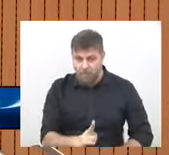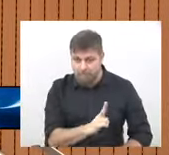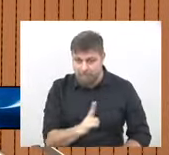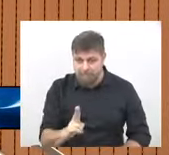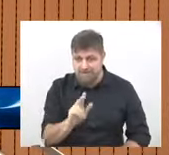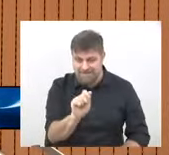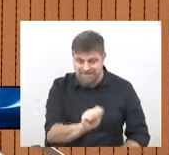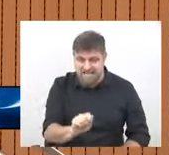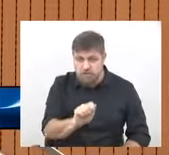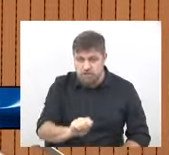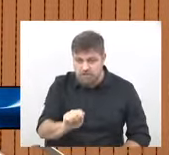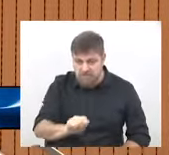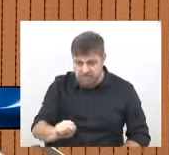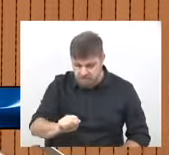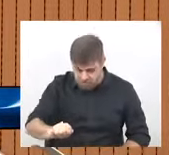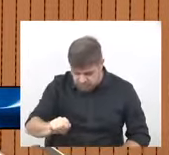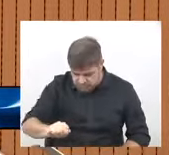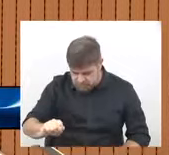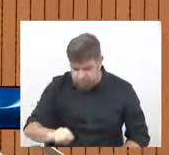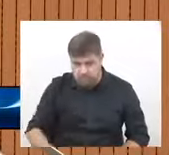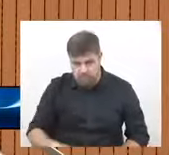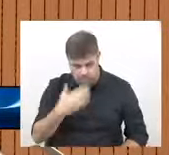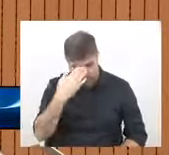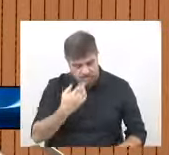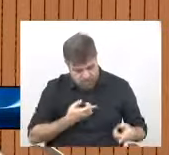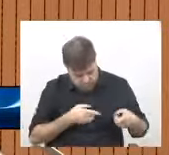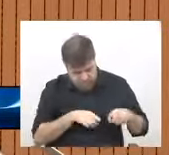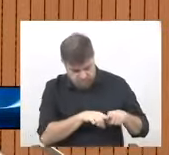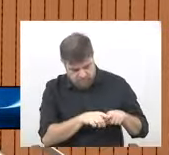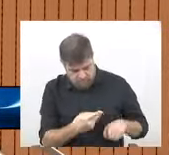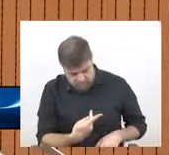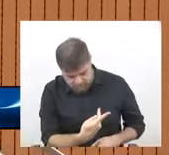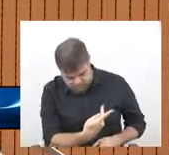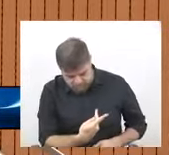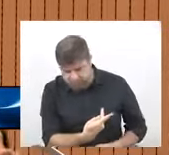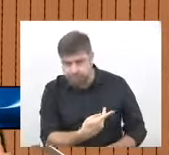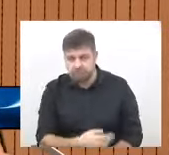essa parceria. E dizer que